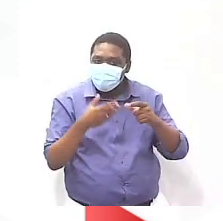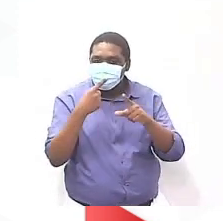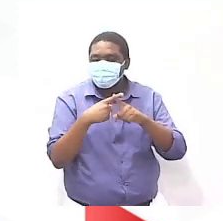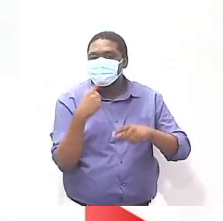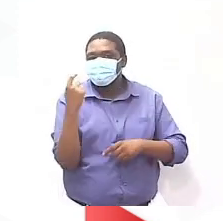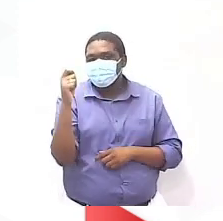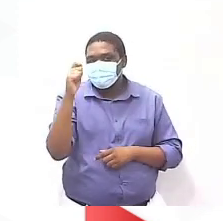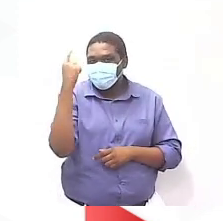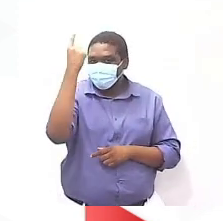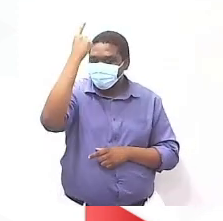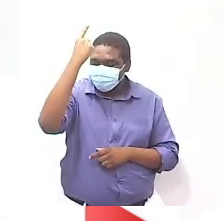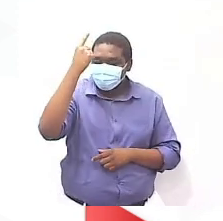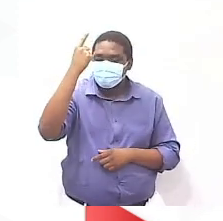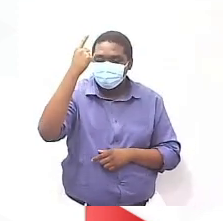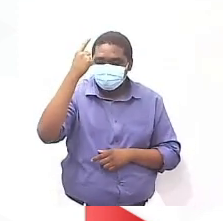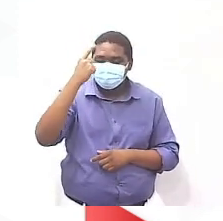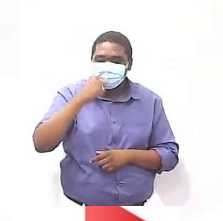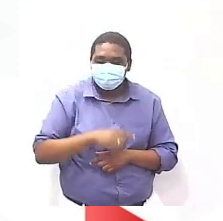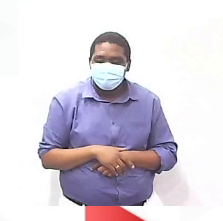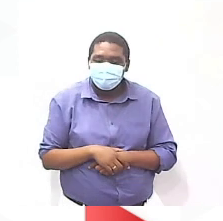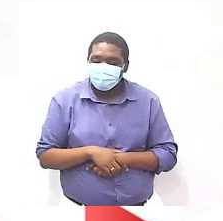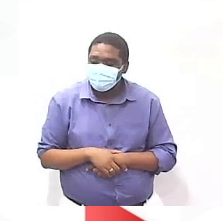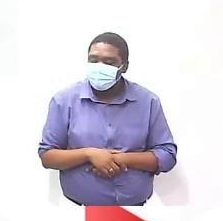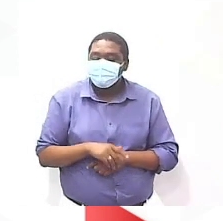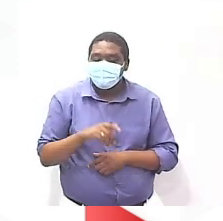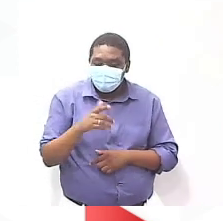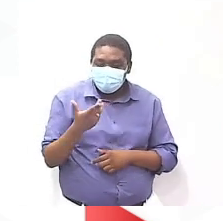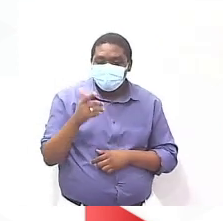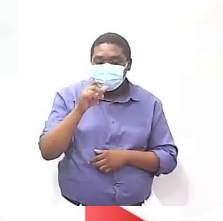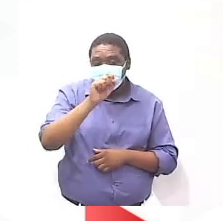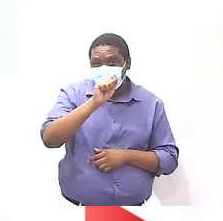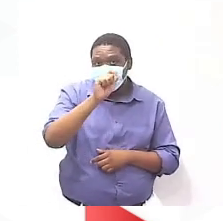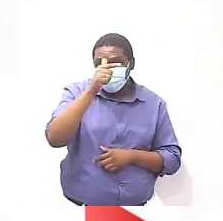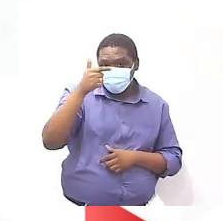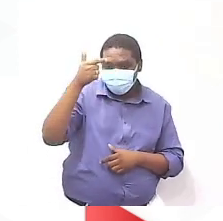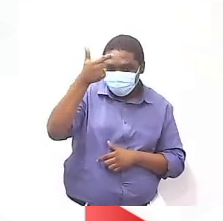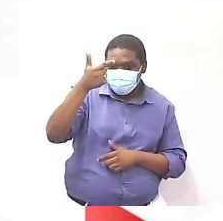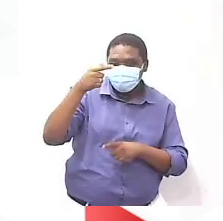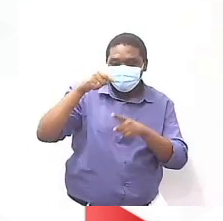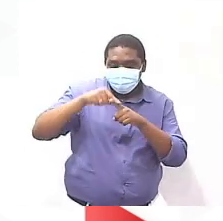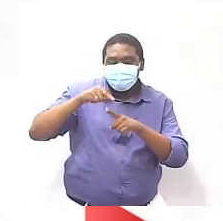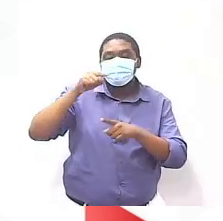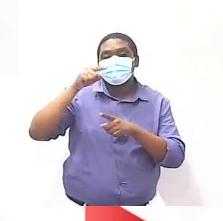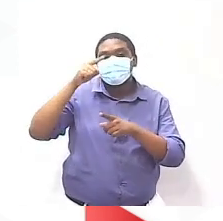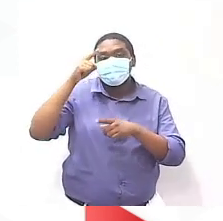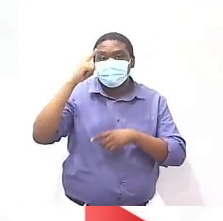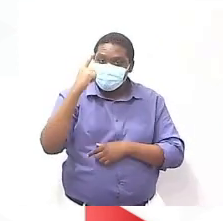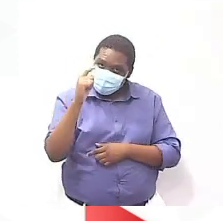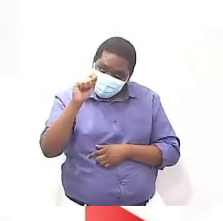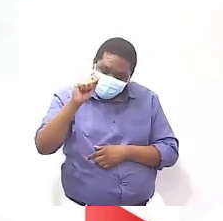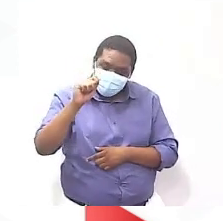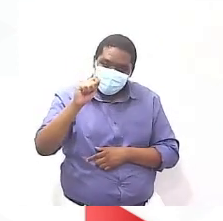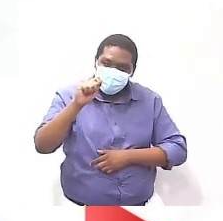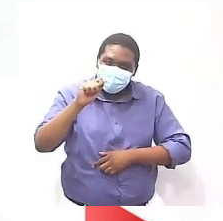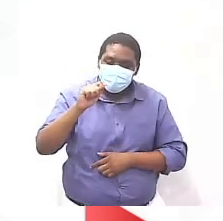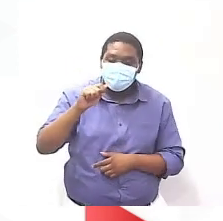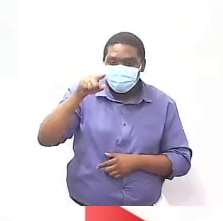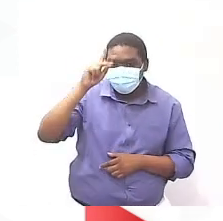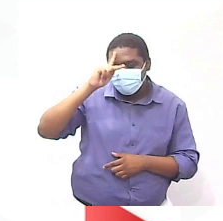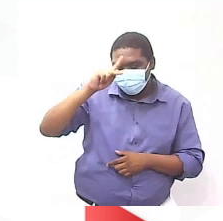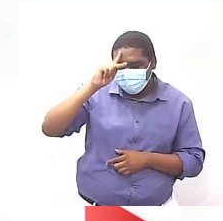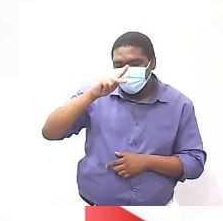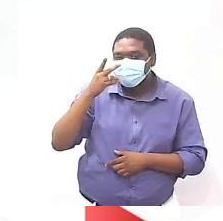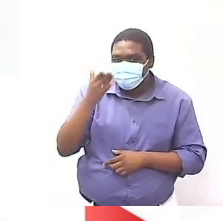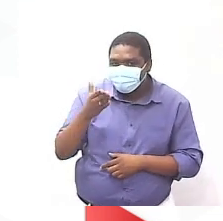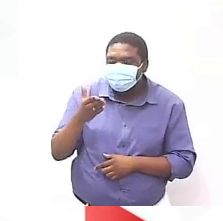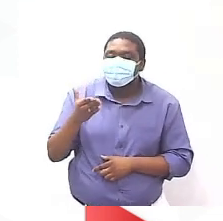área da base é A ao quadrado, é um quadrado. A vezes A ao quadrado vezes A. Lembra de